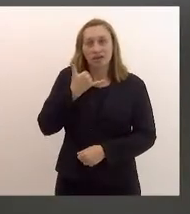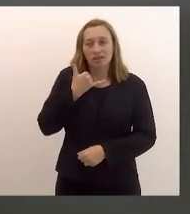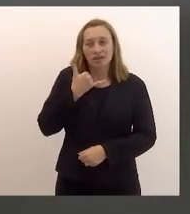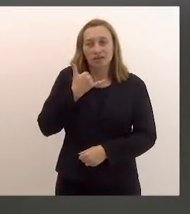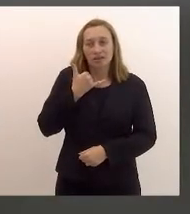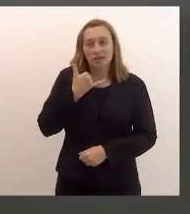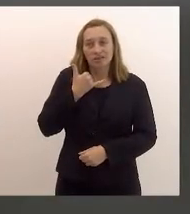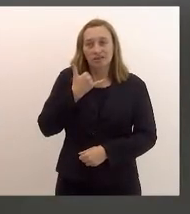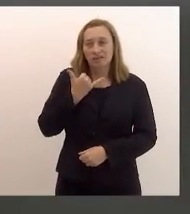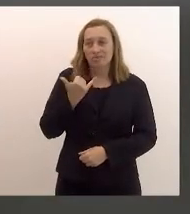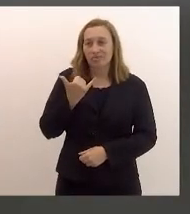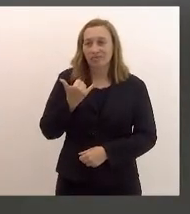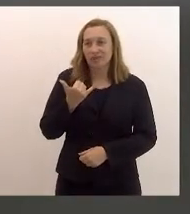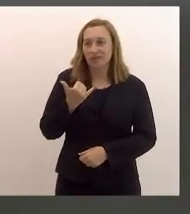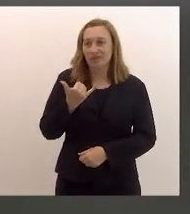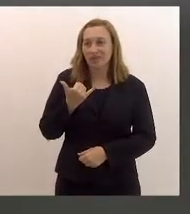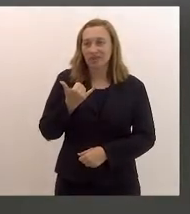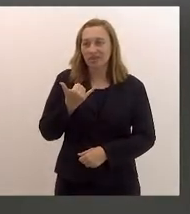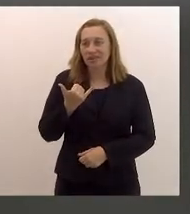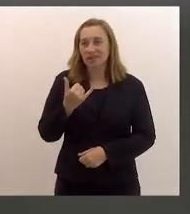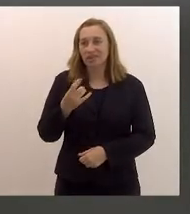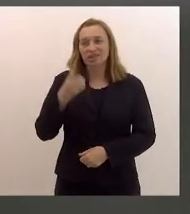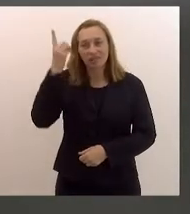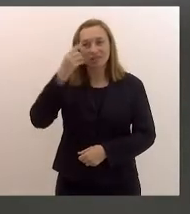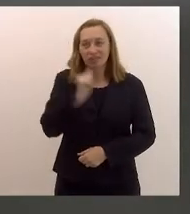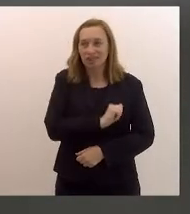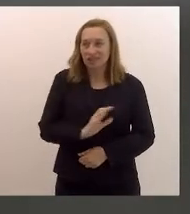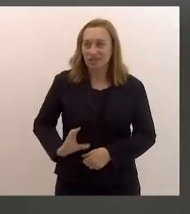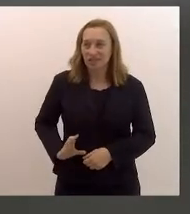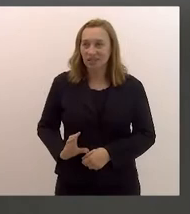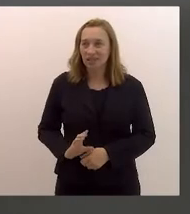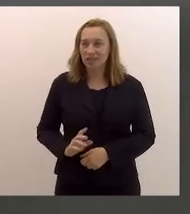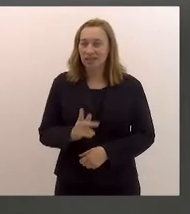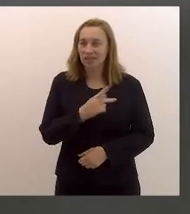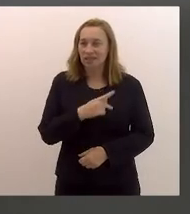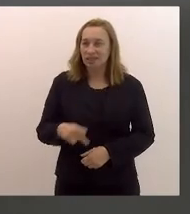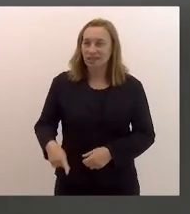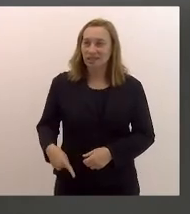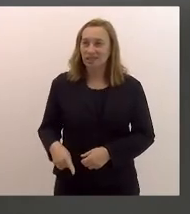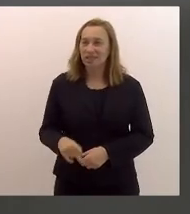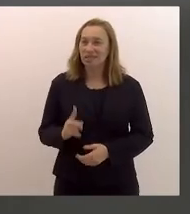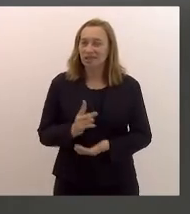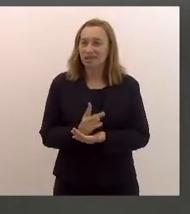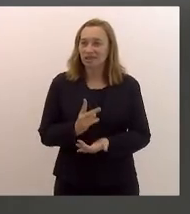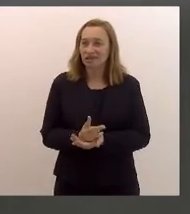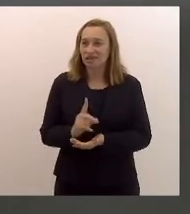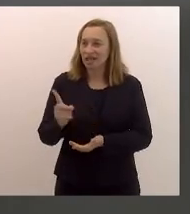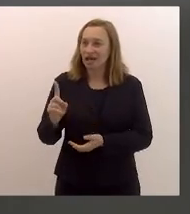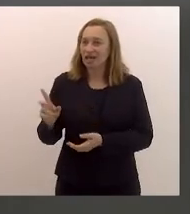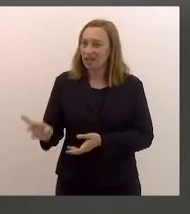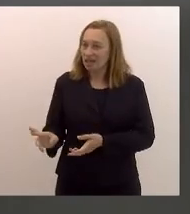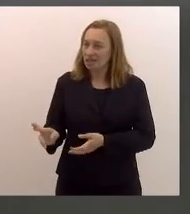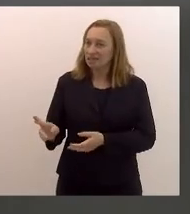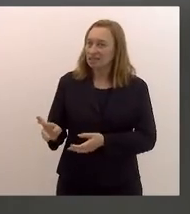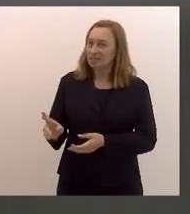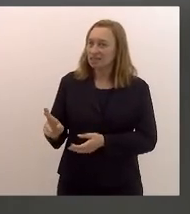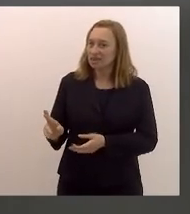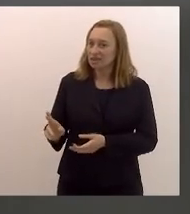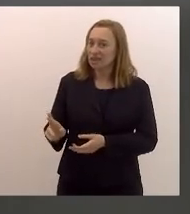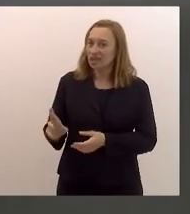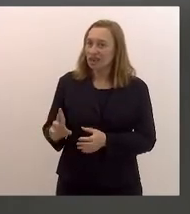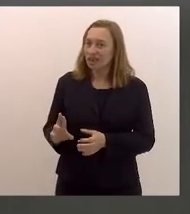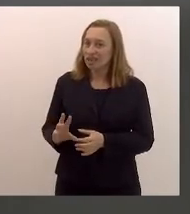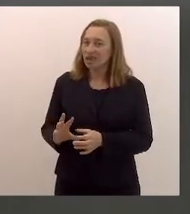é nosso querido o deputado André Ceciliano Presidente e mesmo assim ela não se furtou não esqueça disso